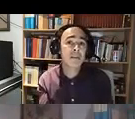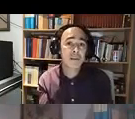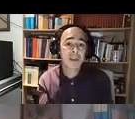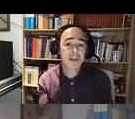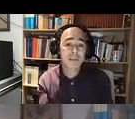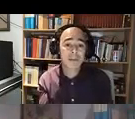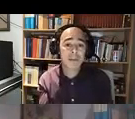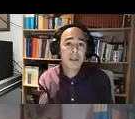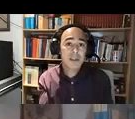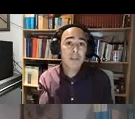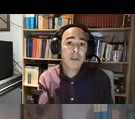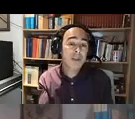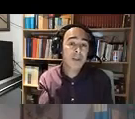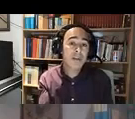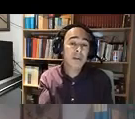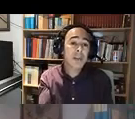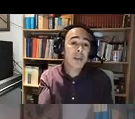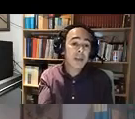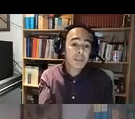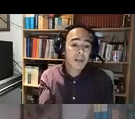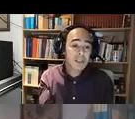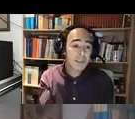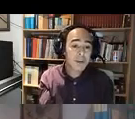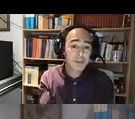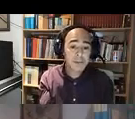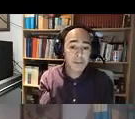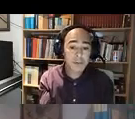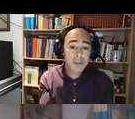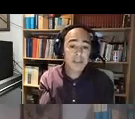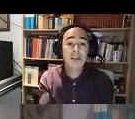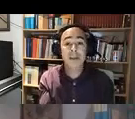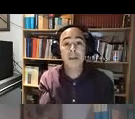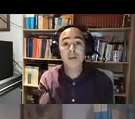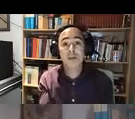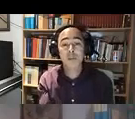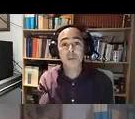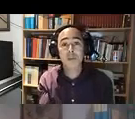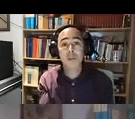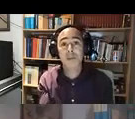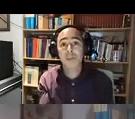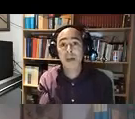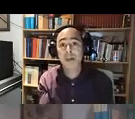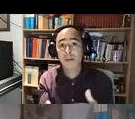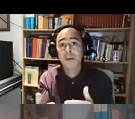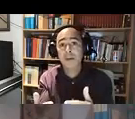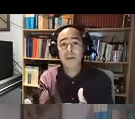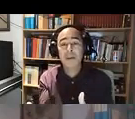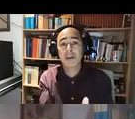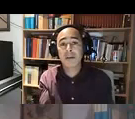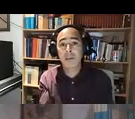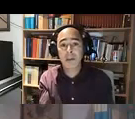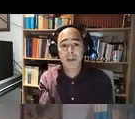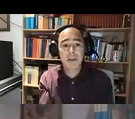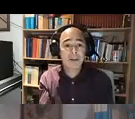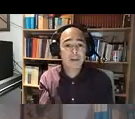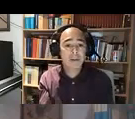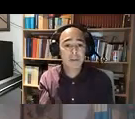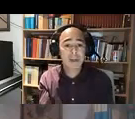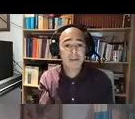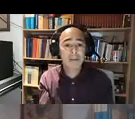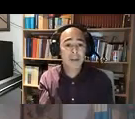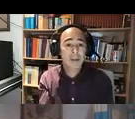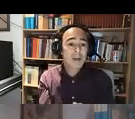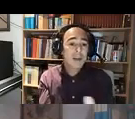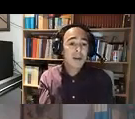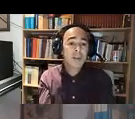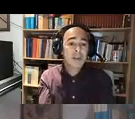tem estilo de alta cosmética stand estamos um grande eu também para avisar para não esquecer de dizer que os nossos perfumes tem mais óleos essenciais do que média que